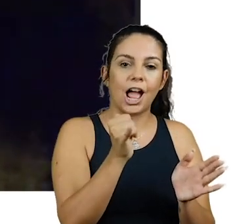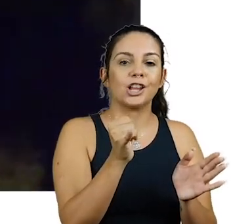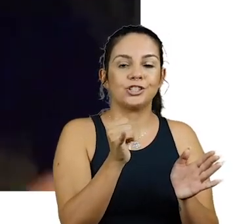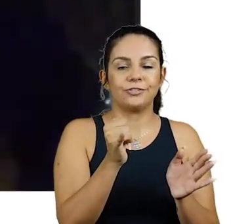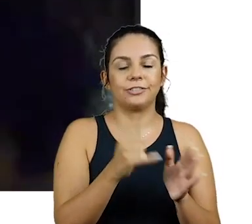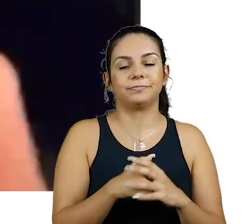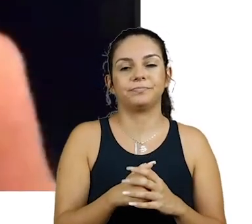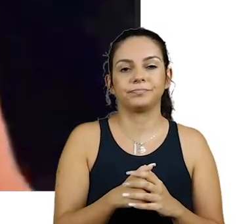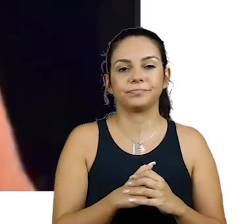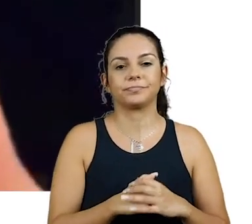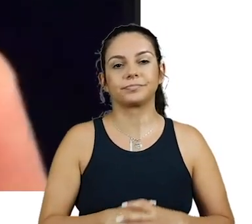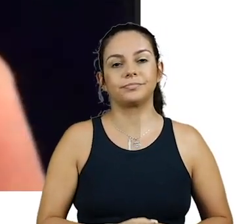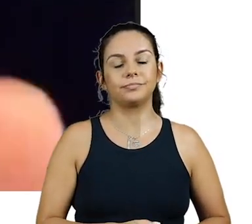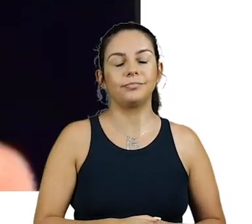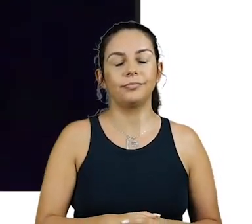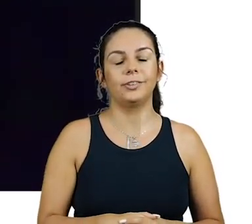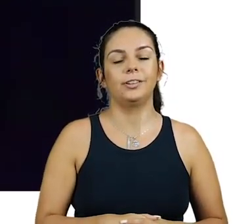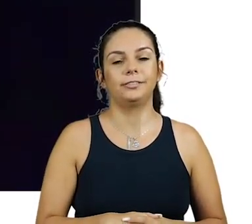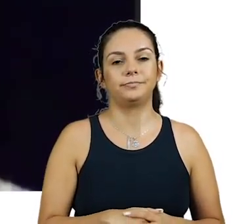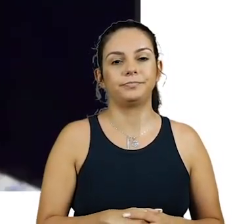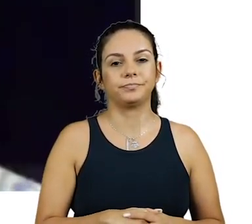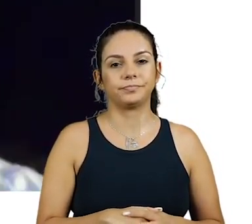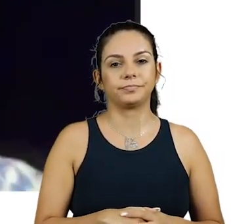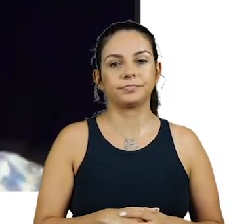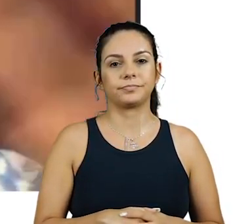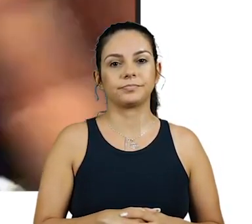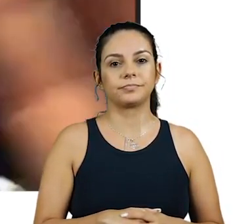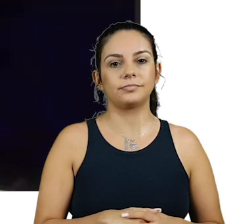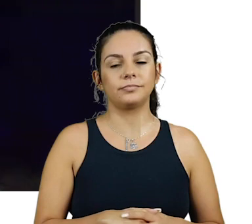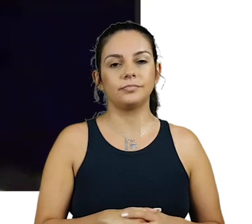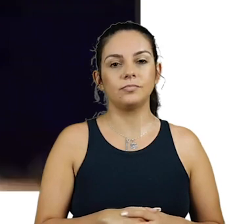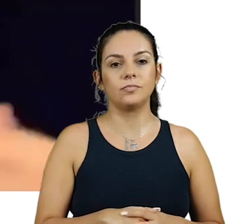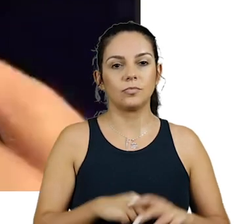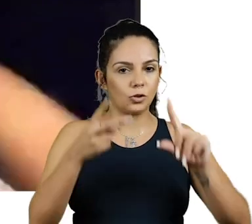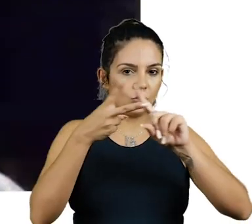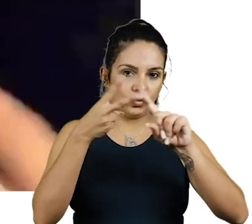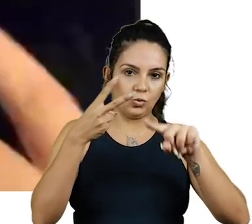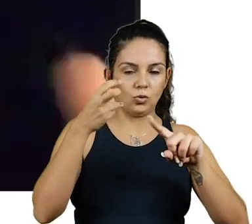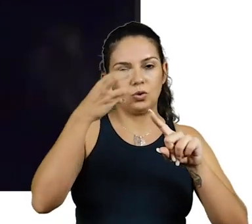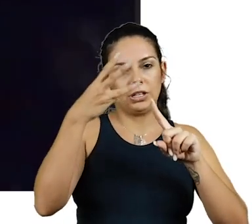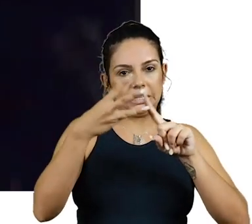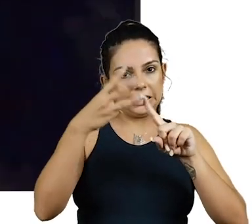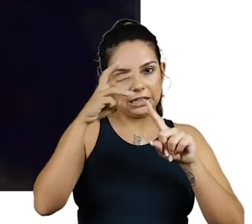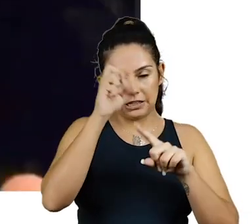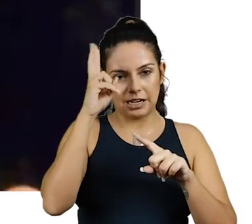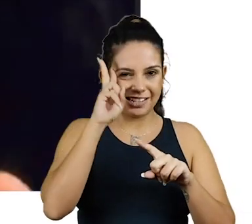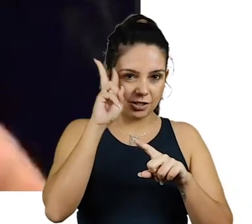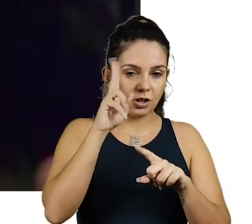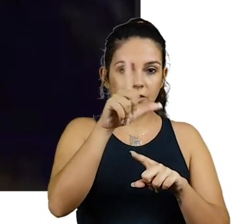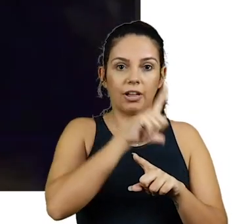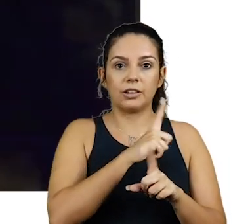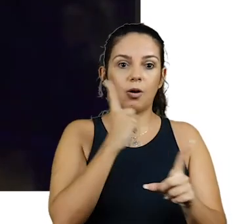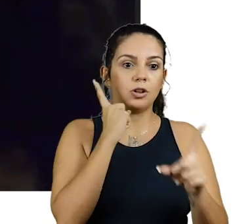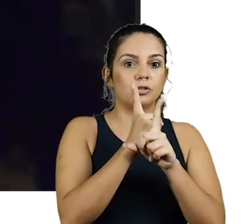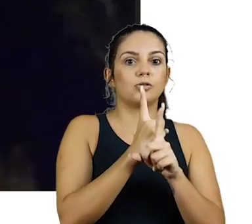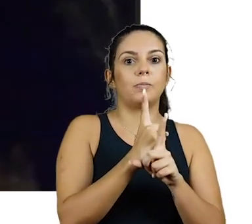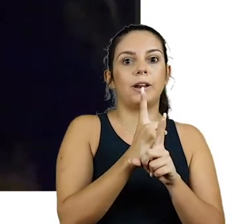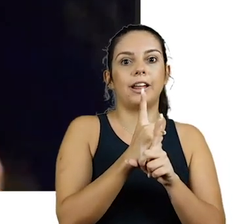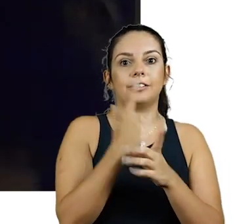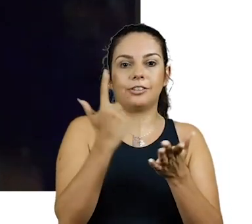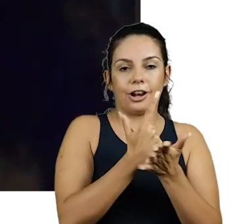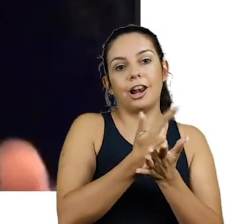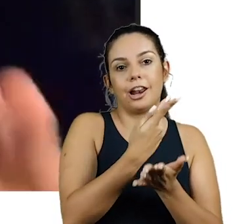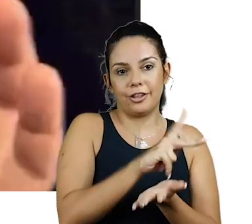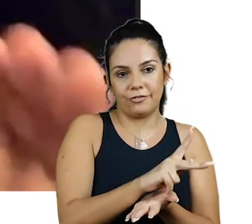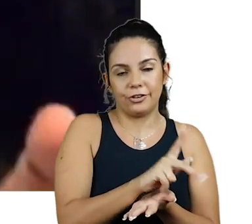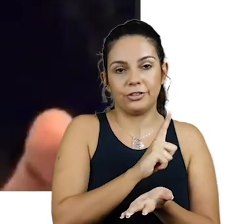né? É fácil, sabe? Com exceção de 2 ou 3 histórias, você não tem uma grande revelação no livro da Elza.